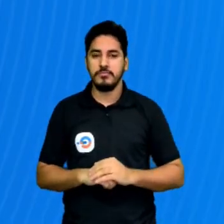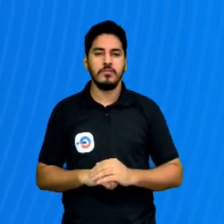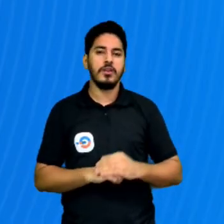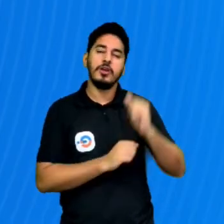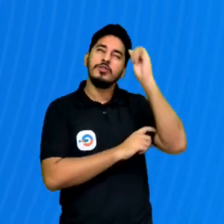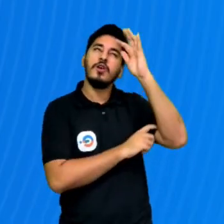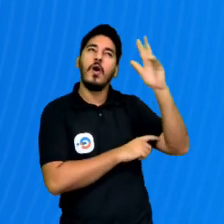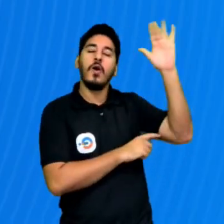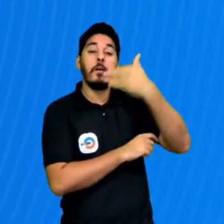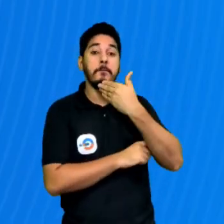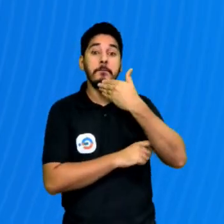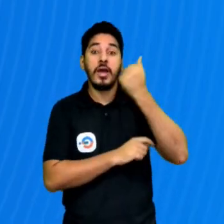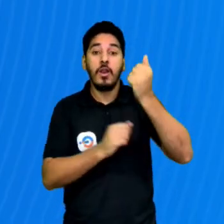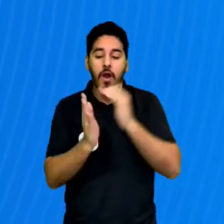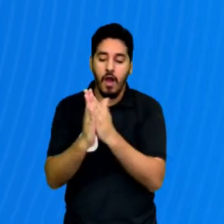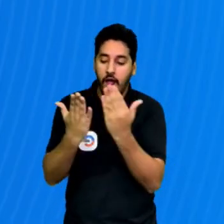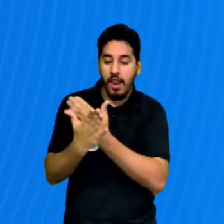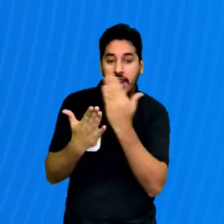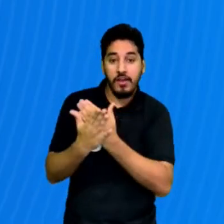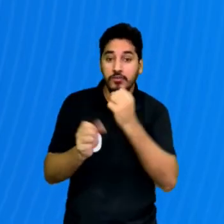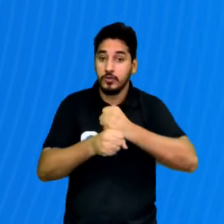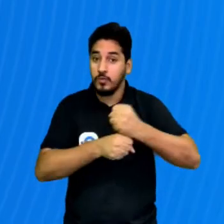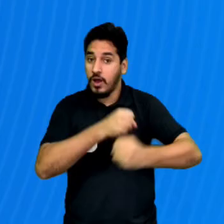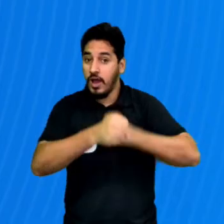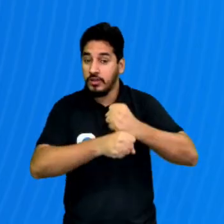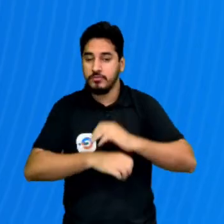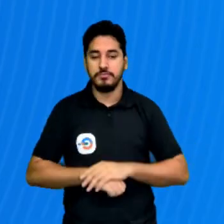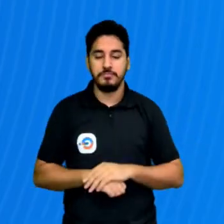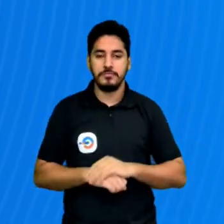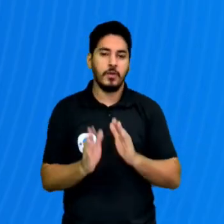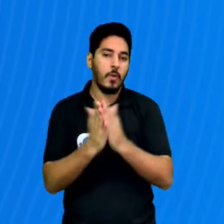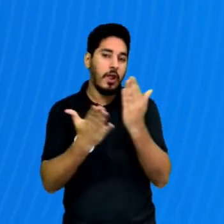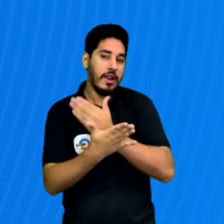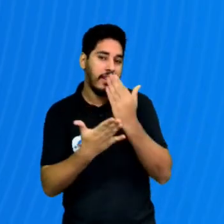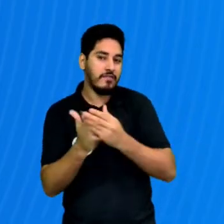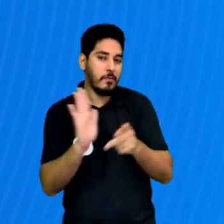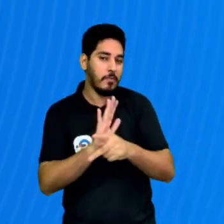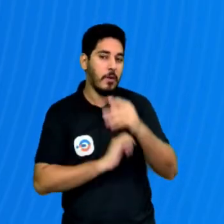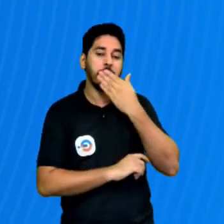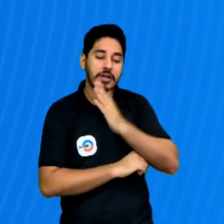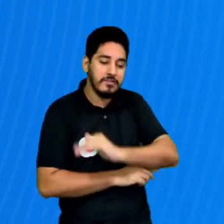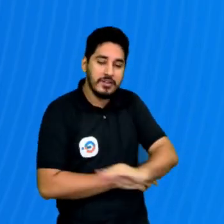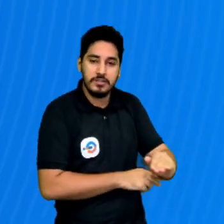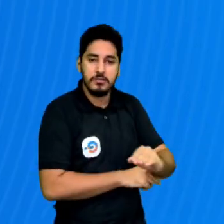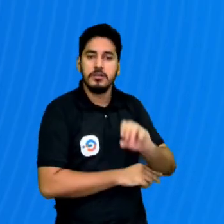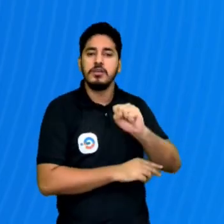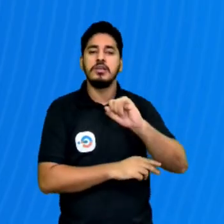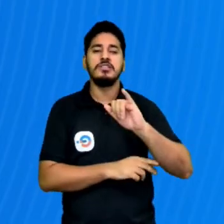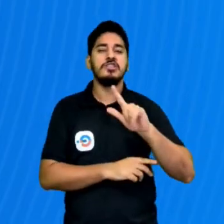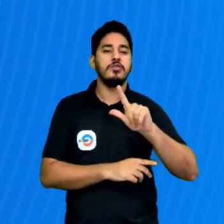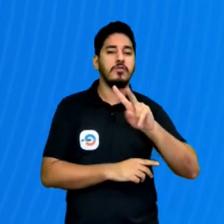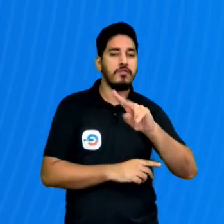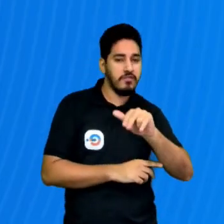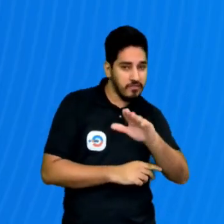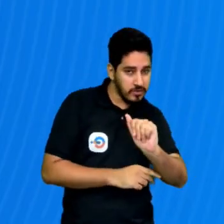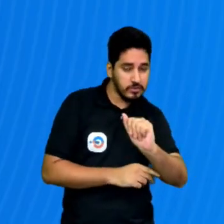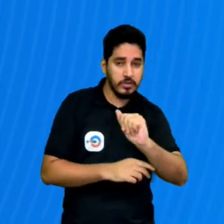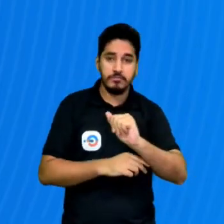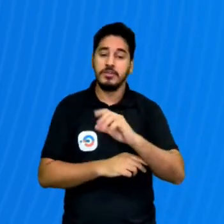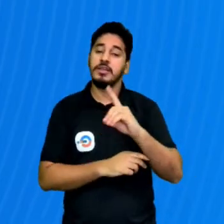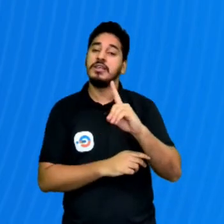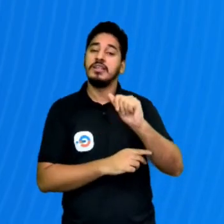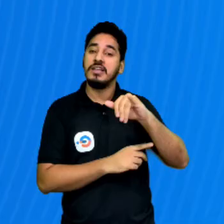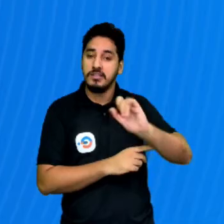livro infantil do ano. O livro infantil Sonhos, de Silvana Tavano e Daniel Condo, venceu o Prêmio